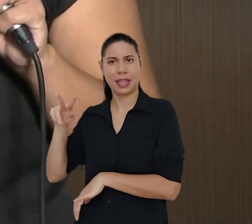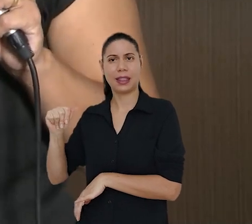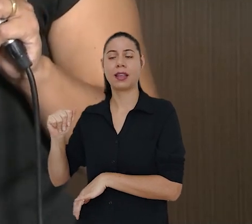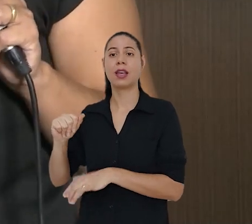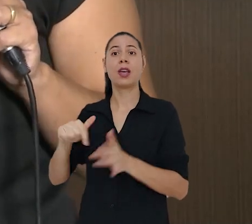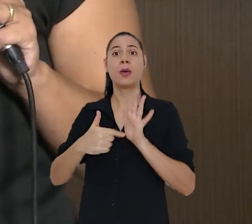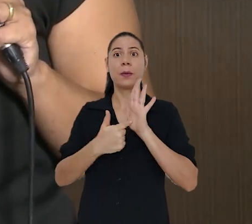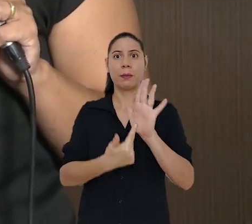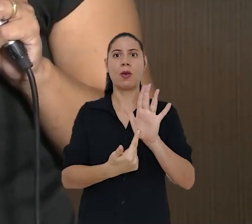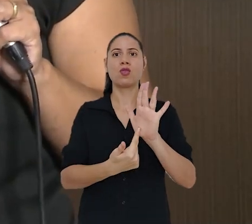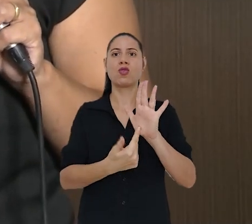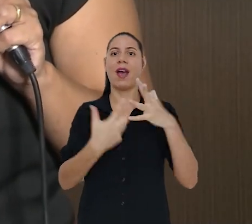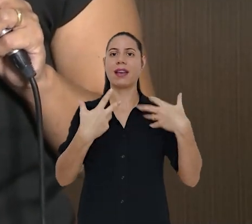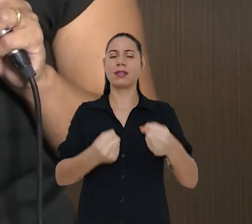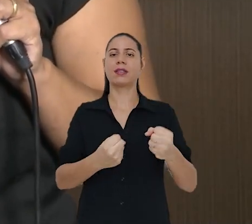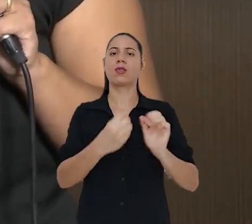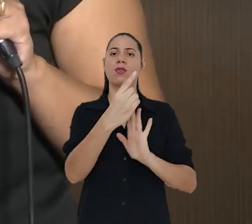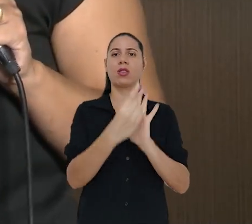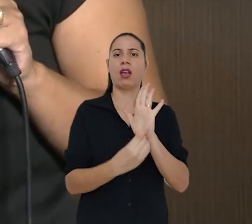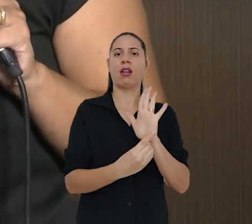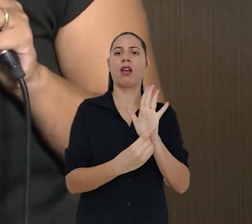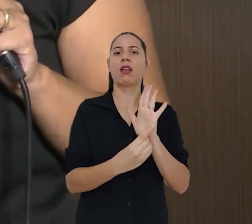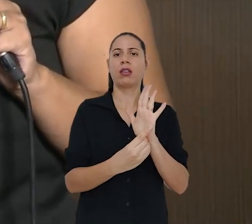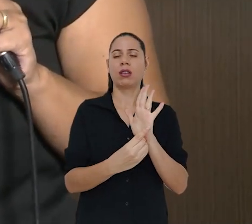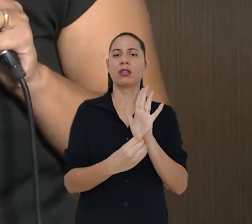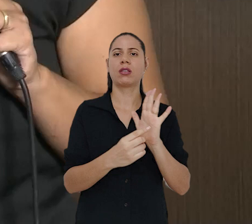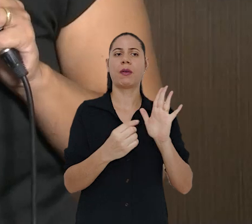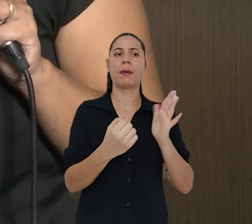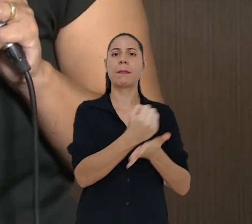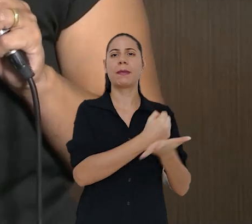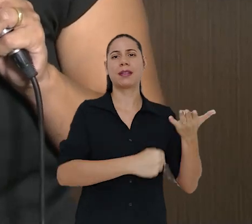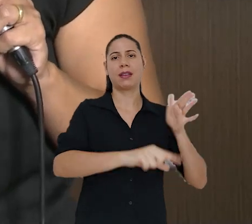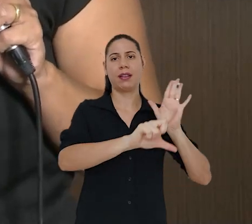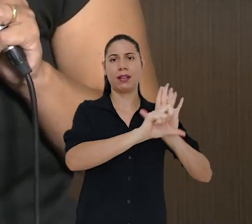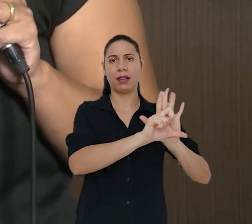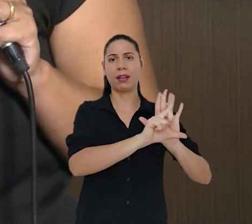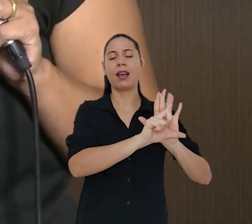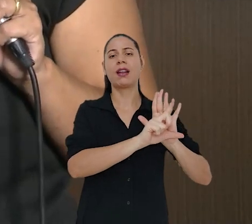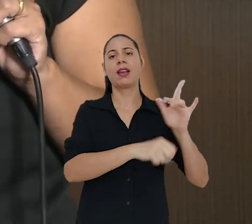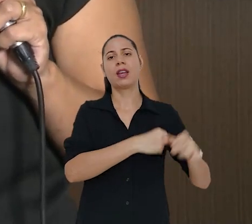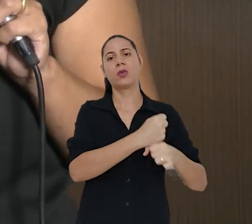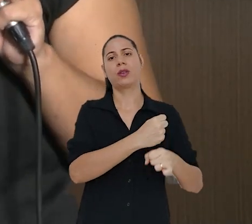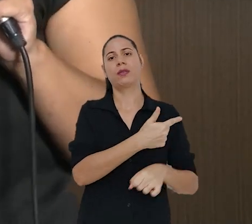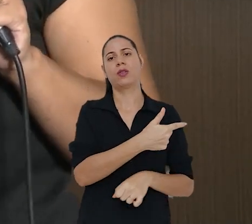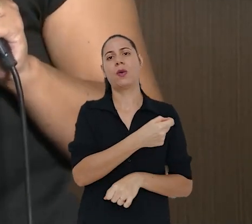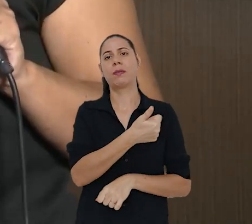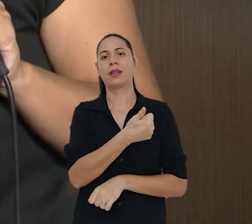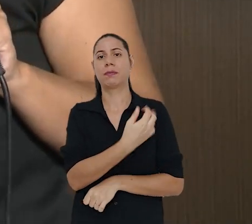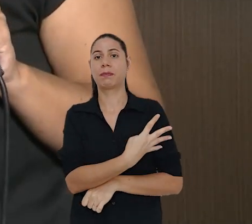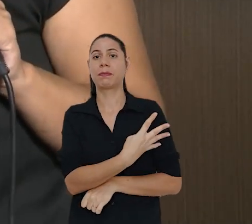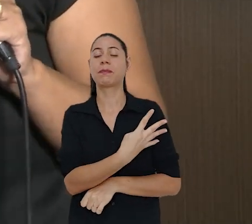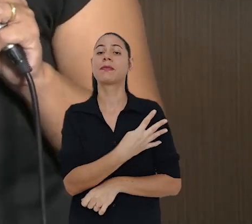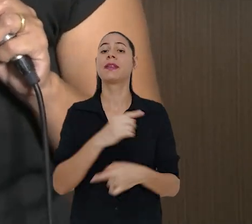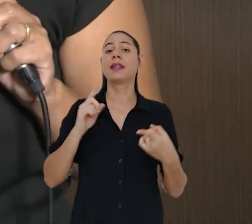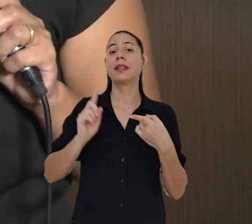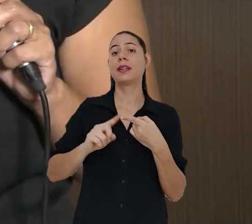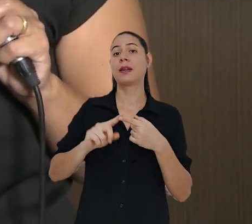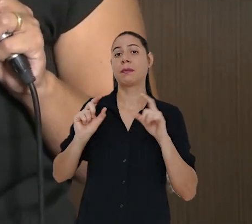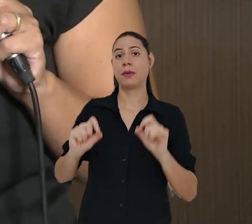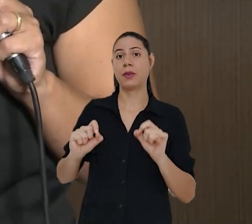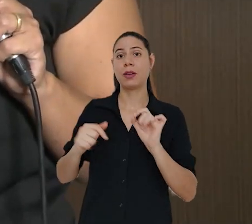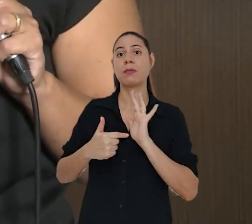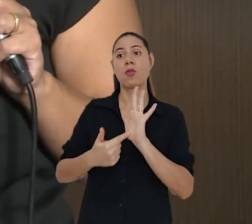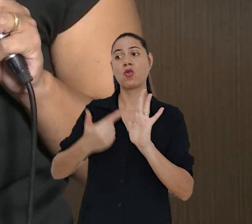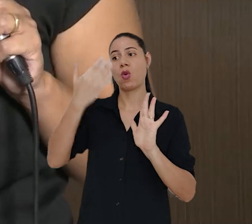sua autodeclaração como pessoa parda nos termos da Lei 12.990 de 2014. Além disso,